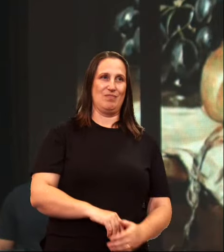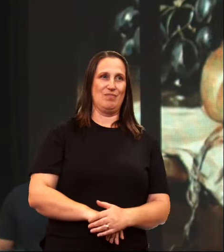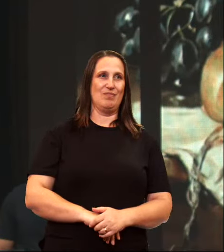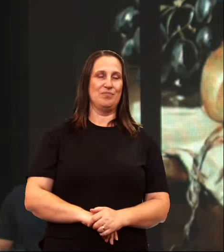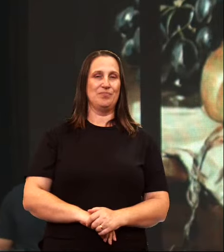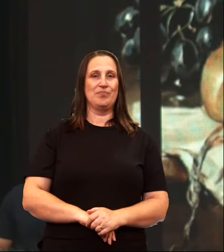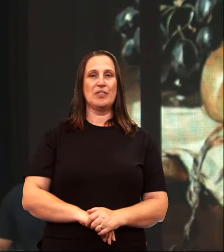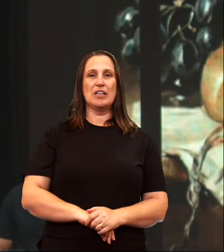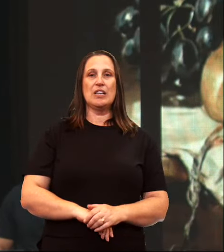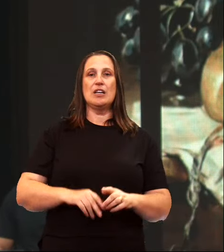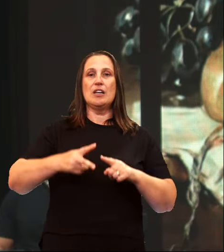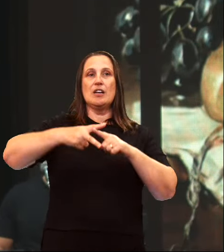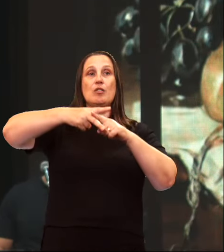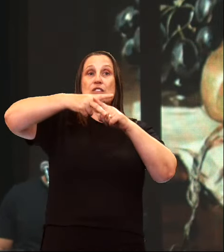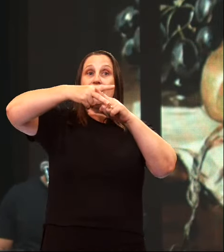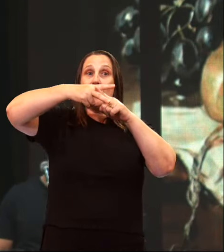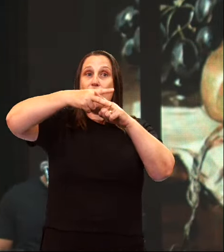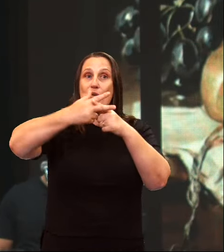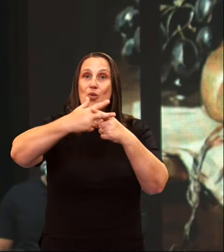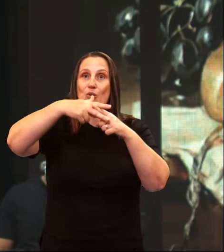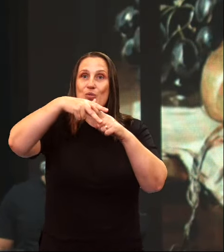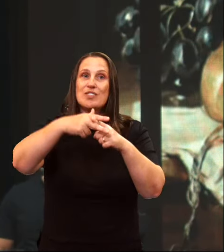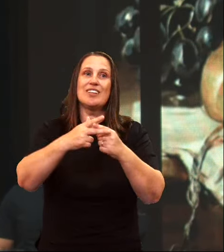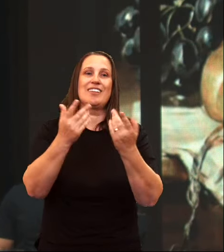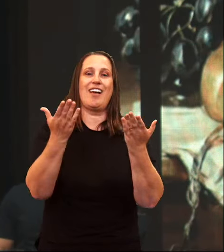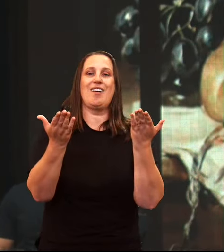Você vai consertar a balança da tua vida